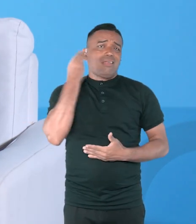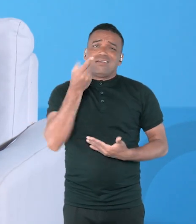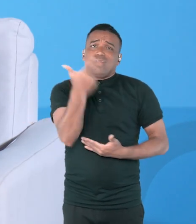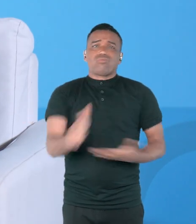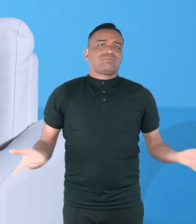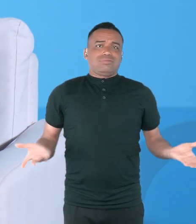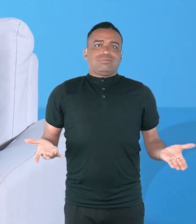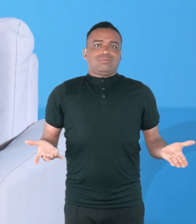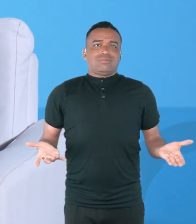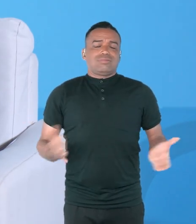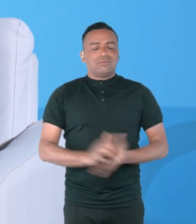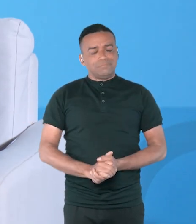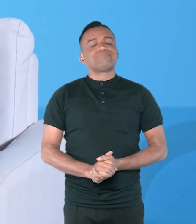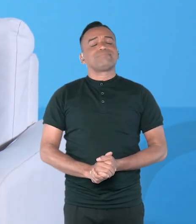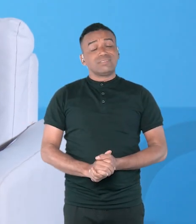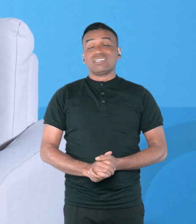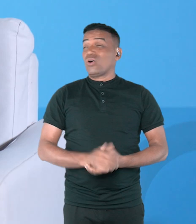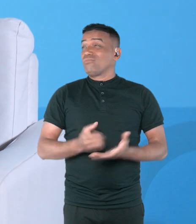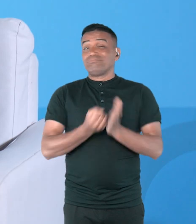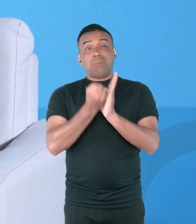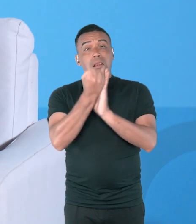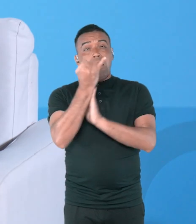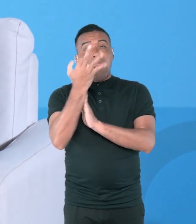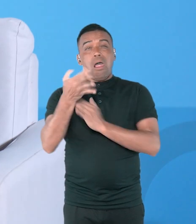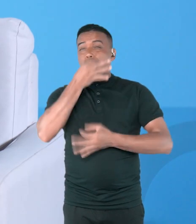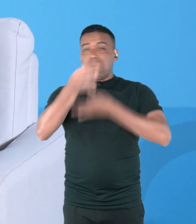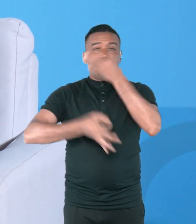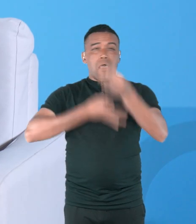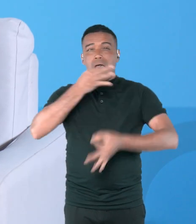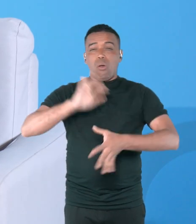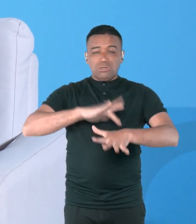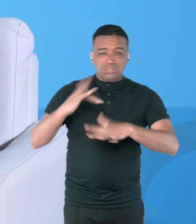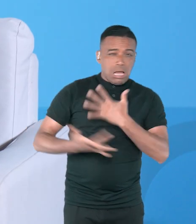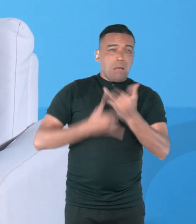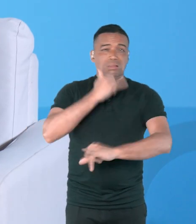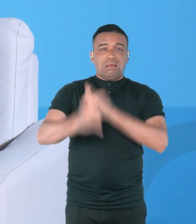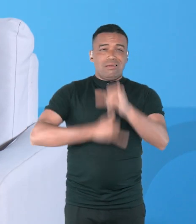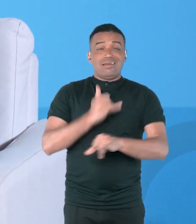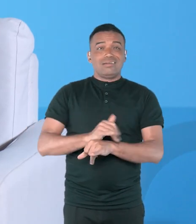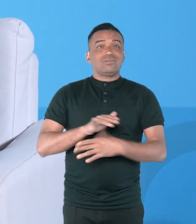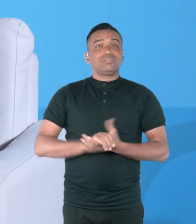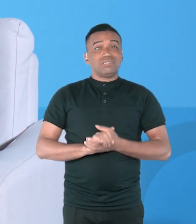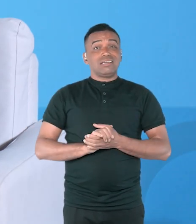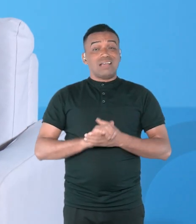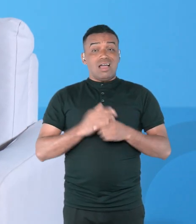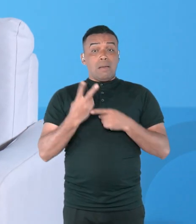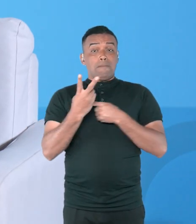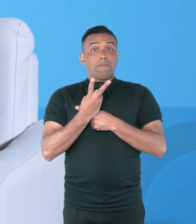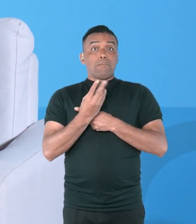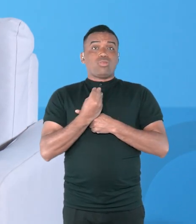daquilo. Né? E aí virou muita opinião, né? Na rede a gente fica... Eu acho que a gente tem que se